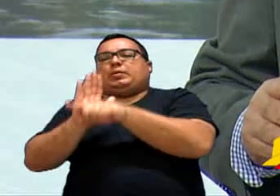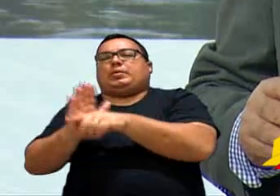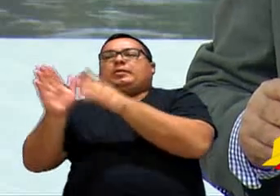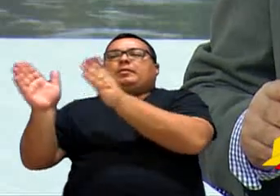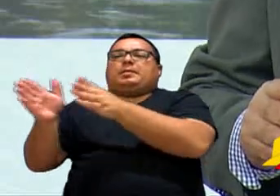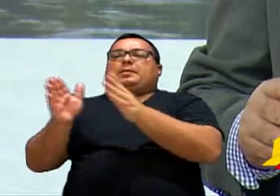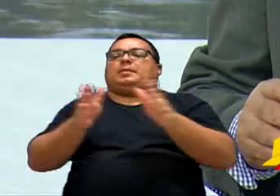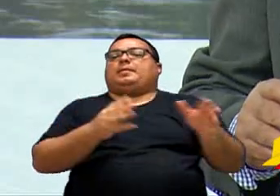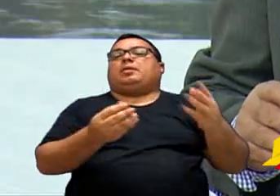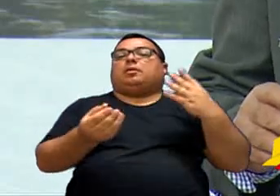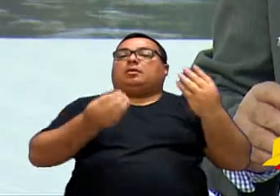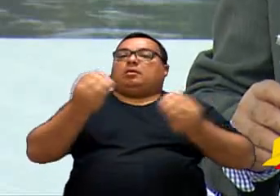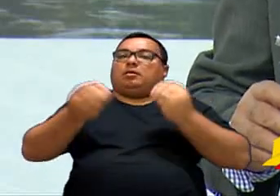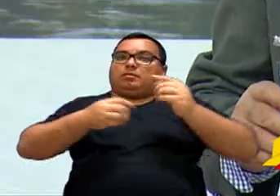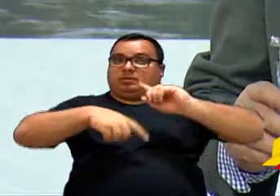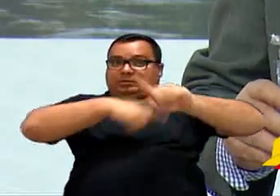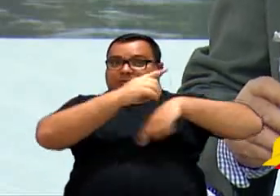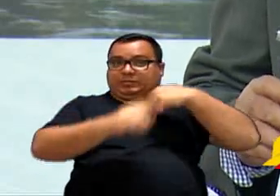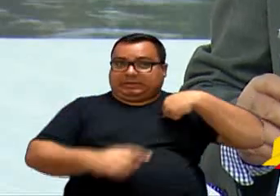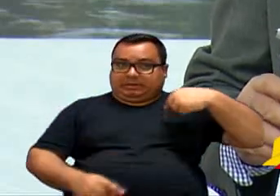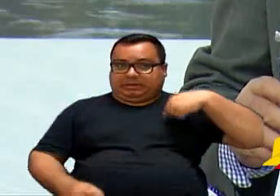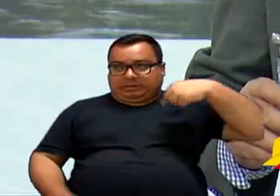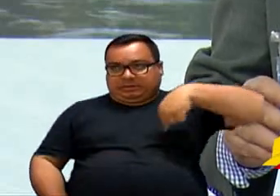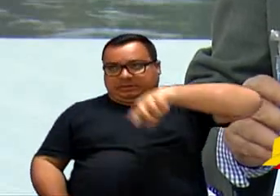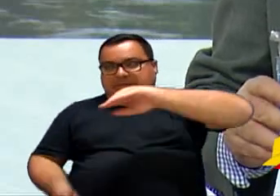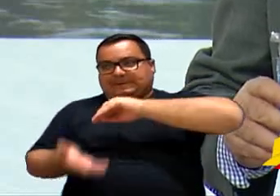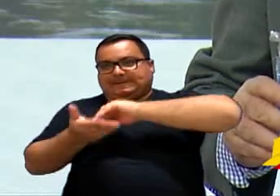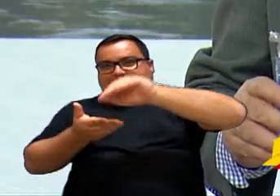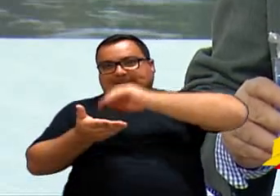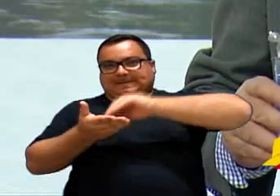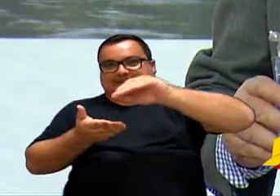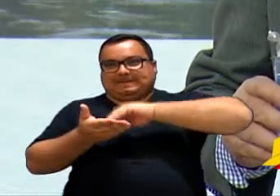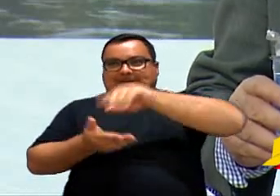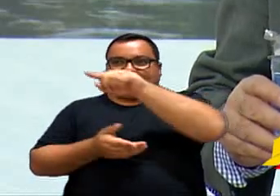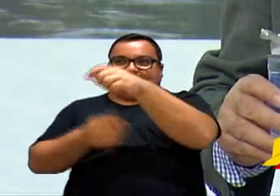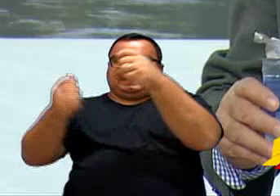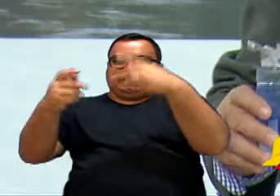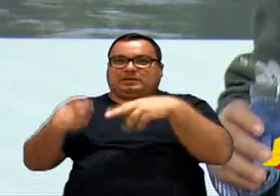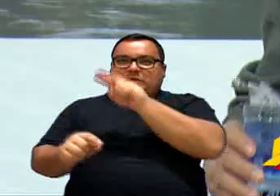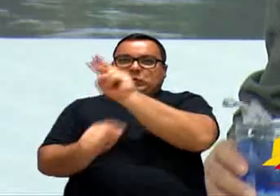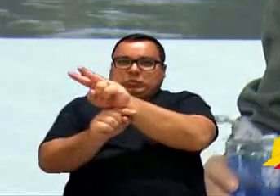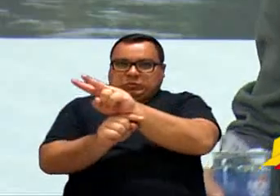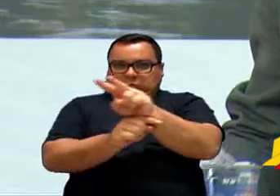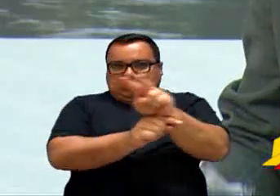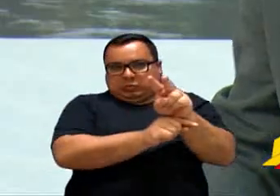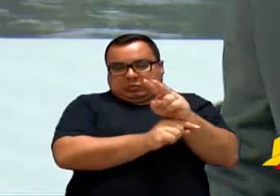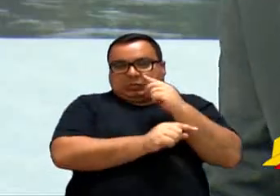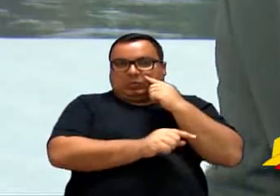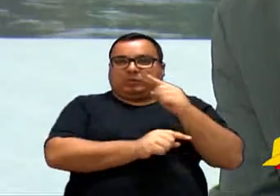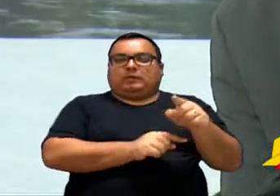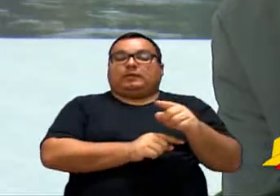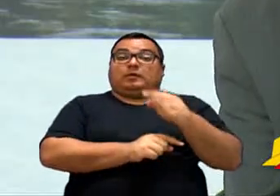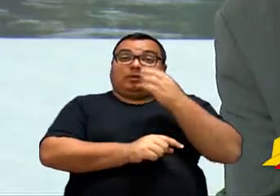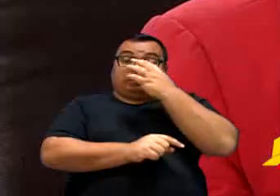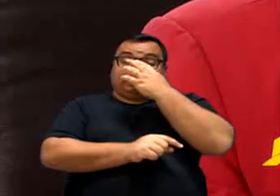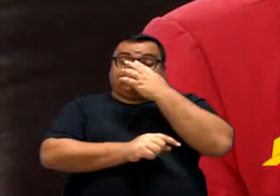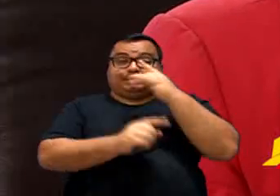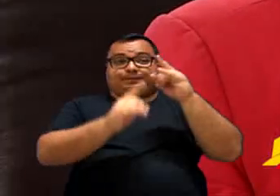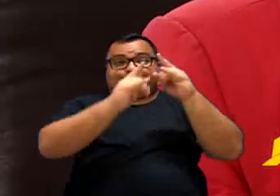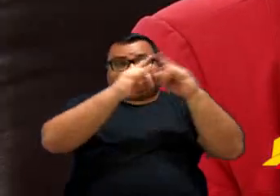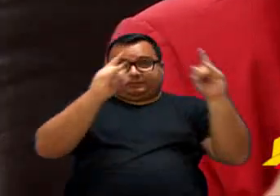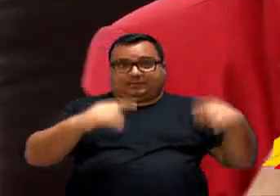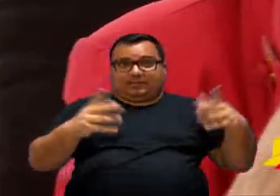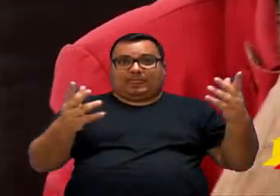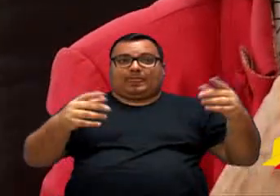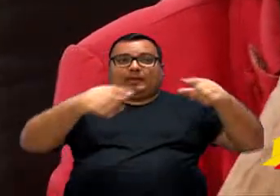regramento que eu vou verificar na secretaria, na parte de fiscalização. Por favor, até as feiras livres usam